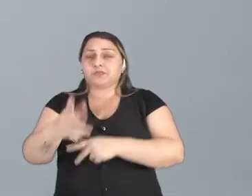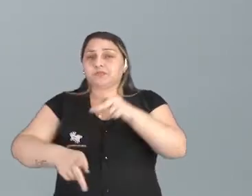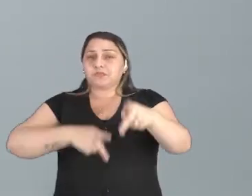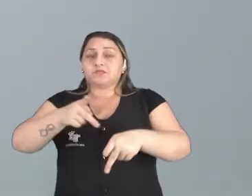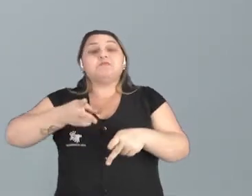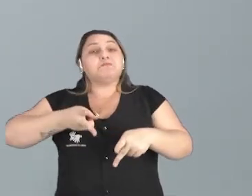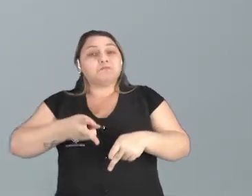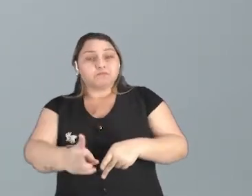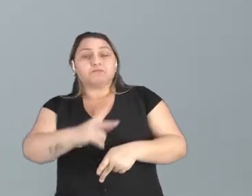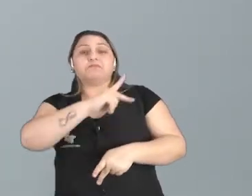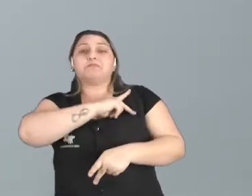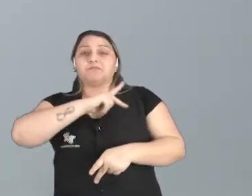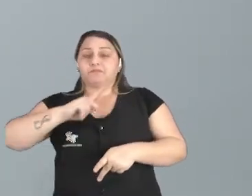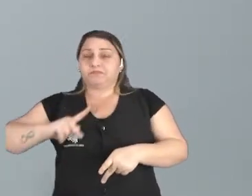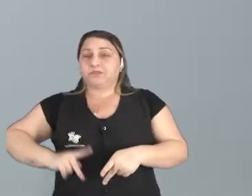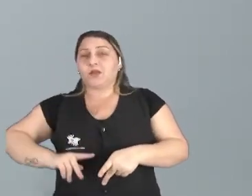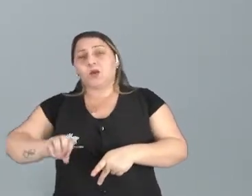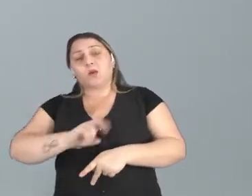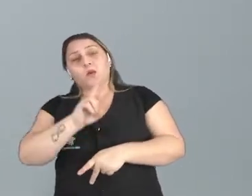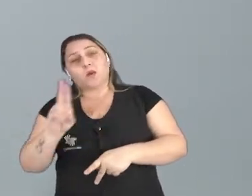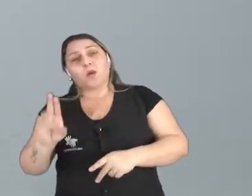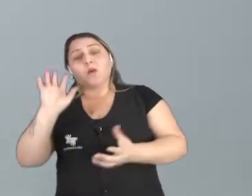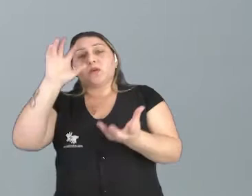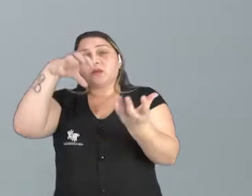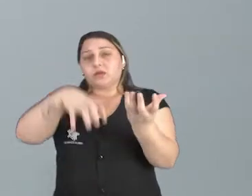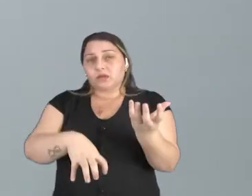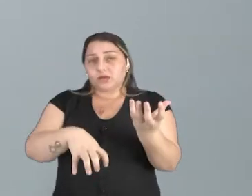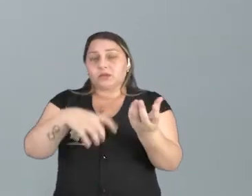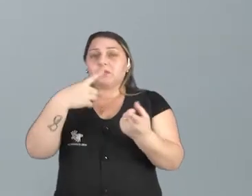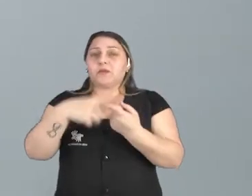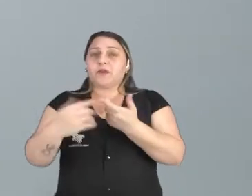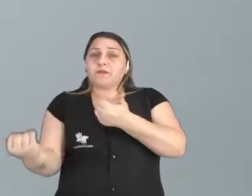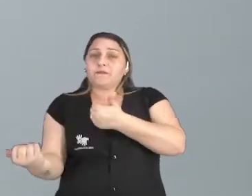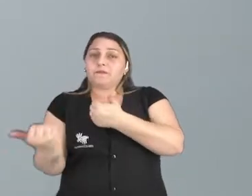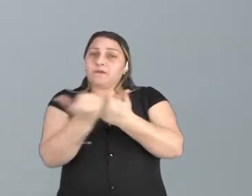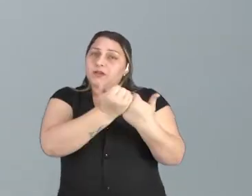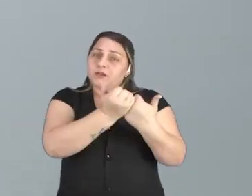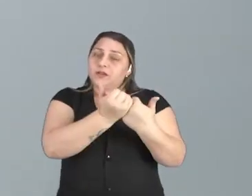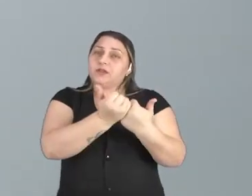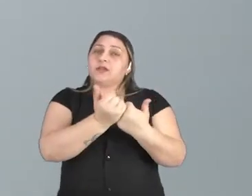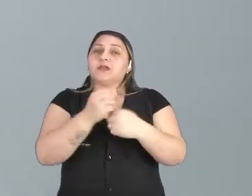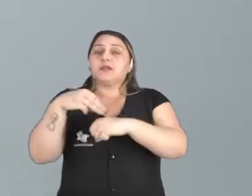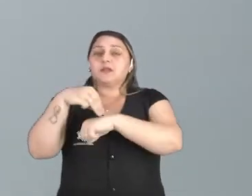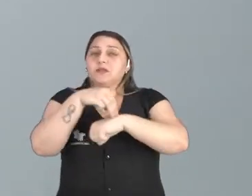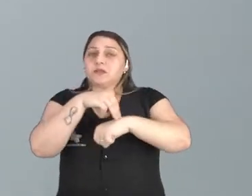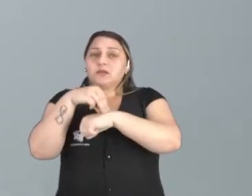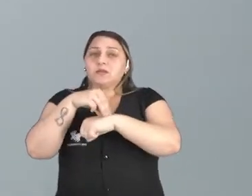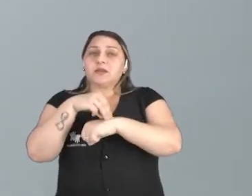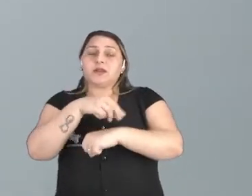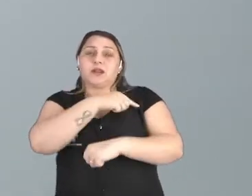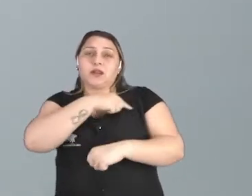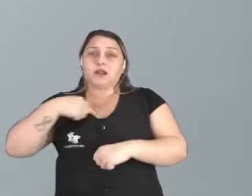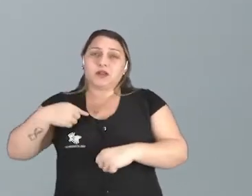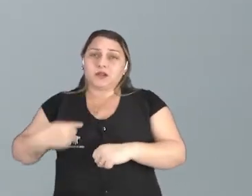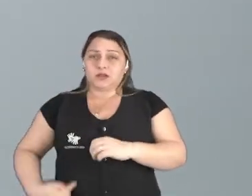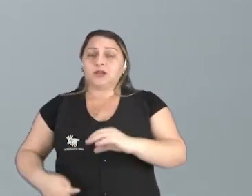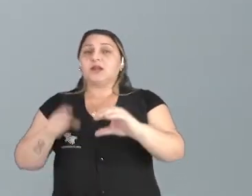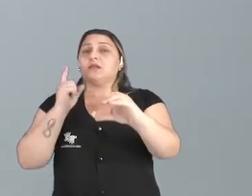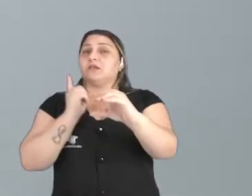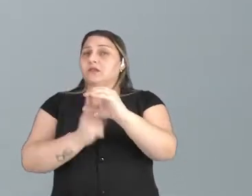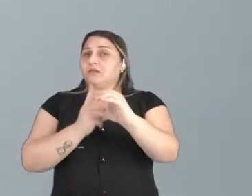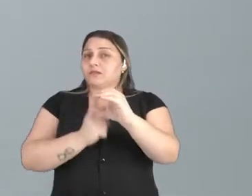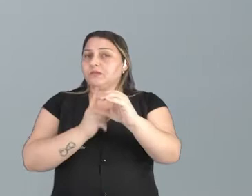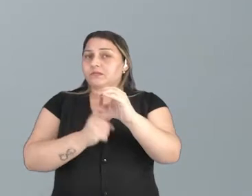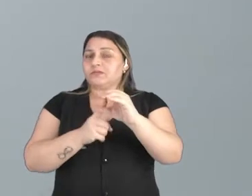que ele continuasse, né? Ou mesmo o Congresso, porque o vice dele, né, nesse momento ele estava na China comunista, né,